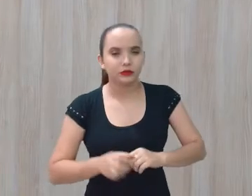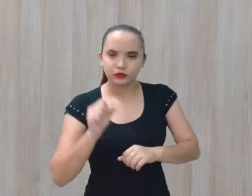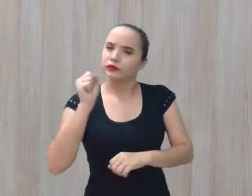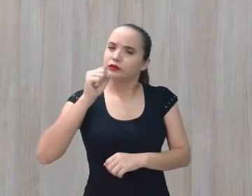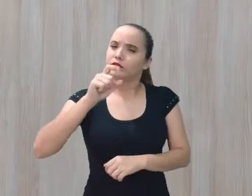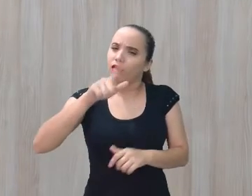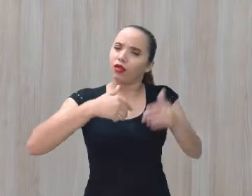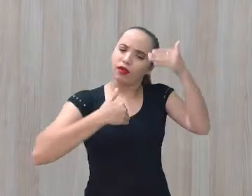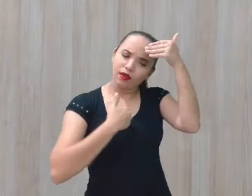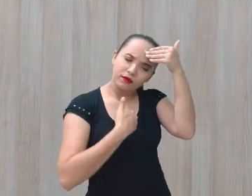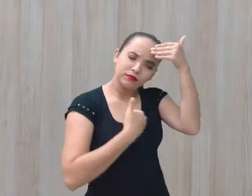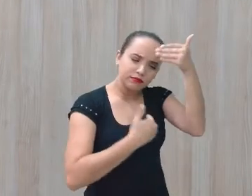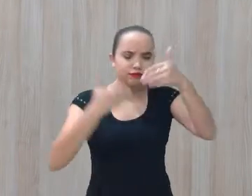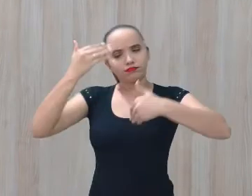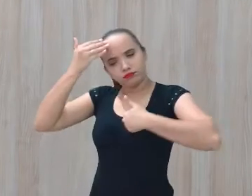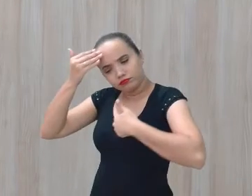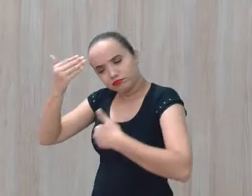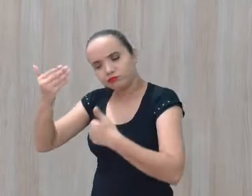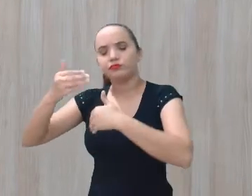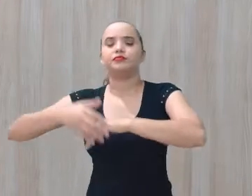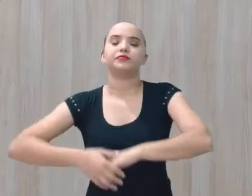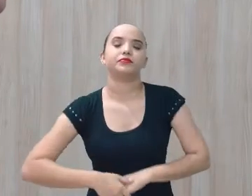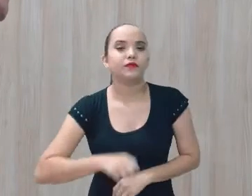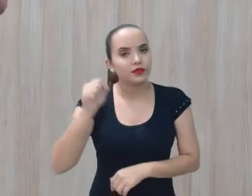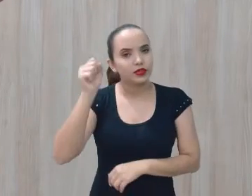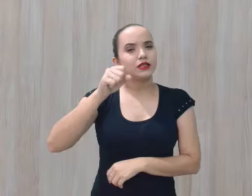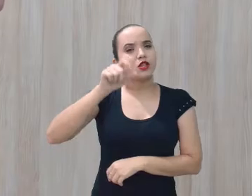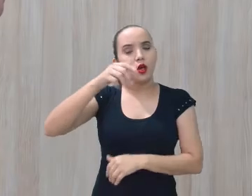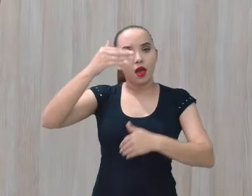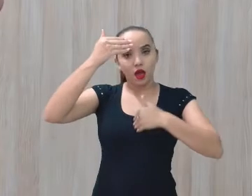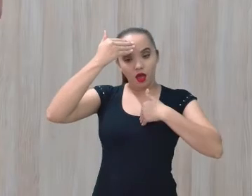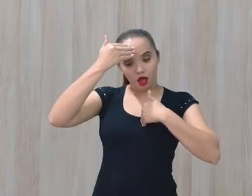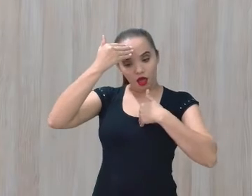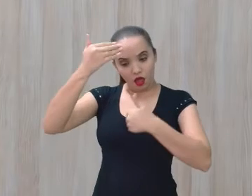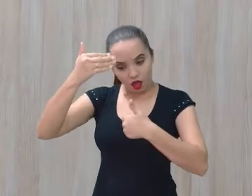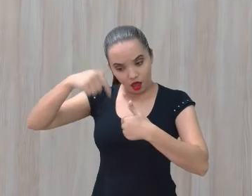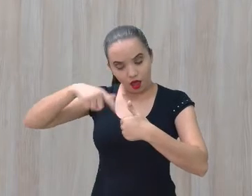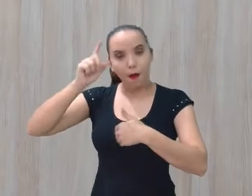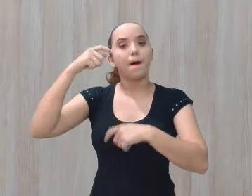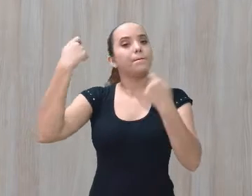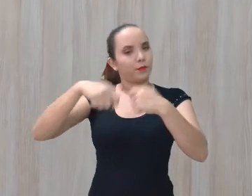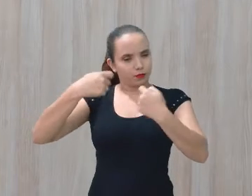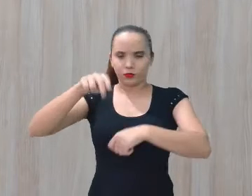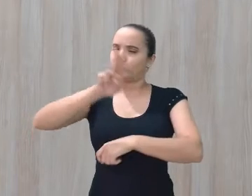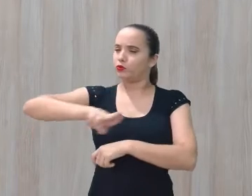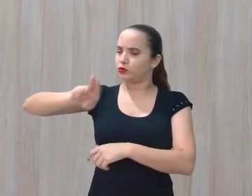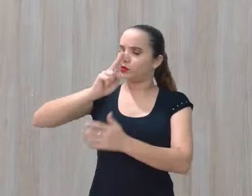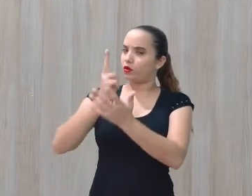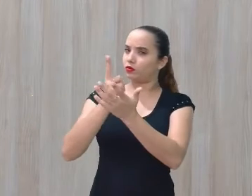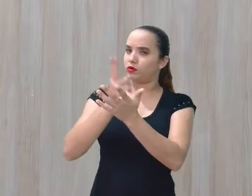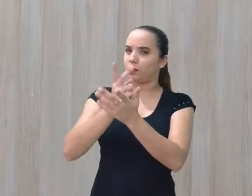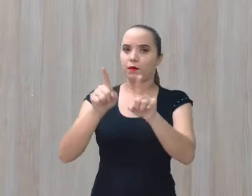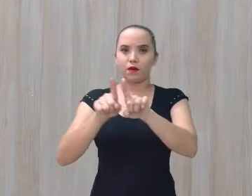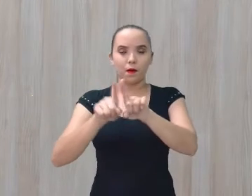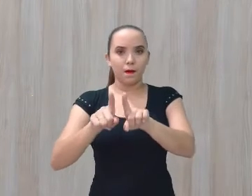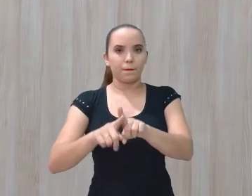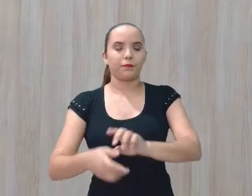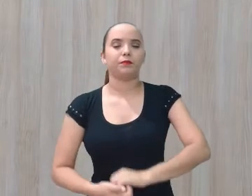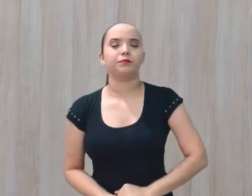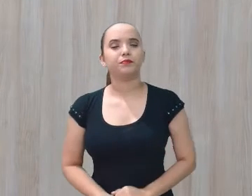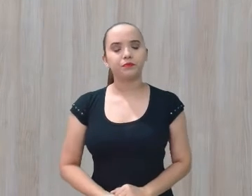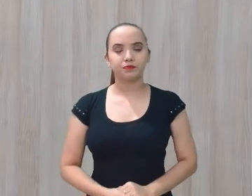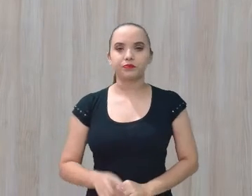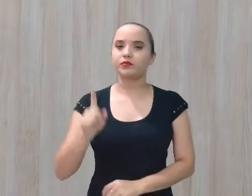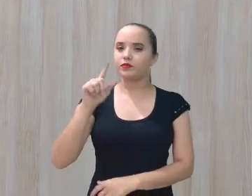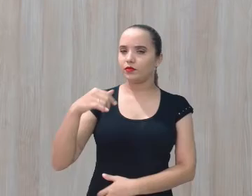grato, palavrinhas que devem estar sempre sendo usadas por cada um de nós. Isso é muito importante.